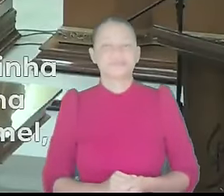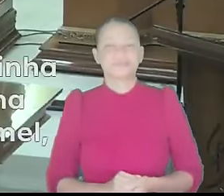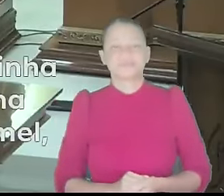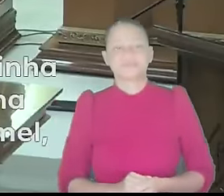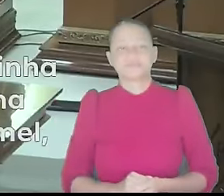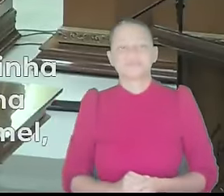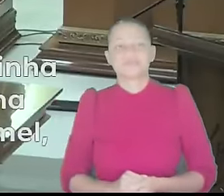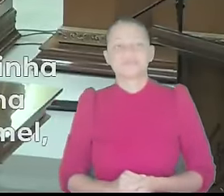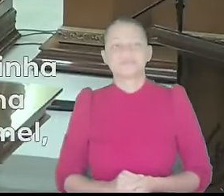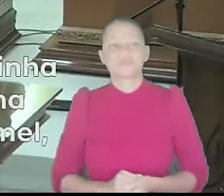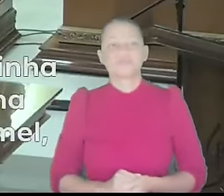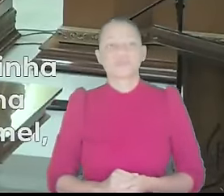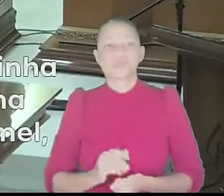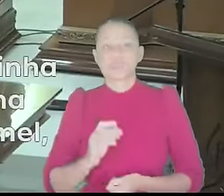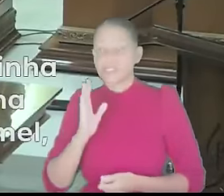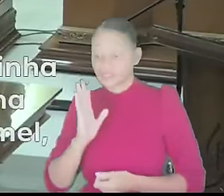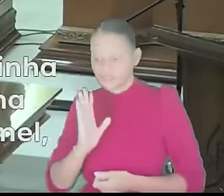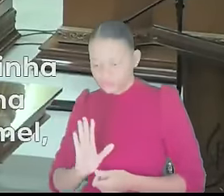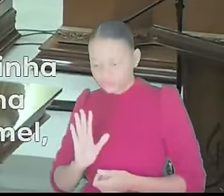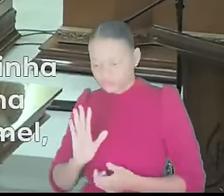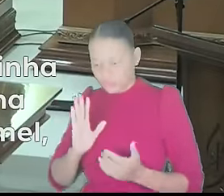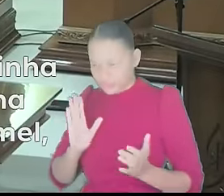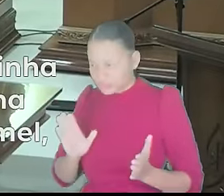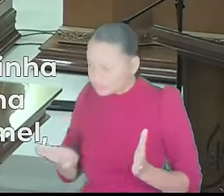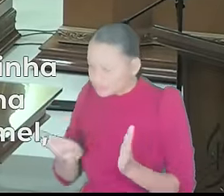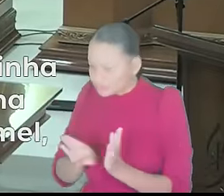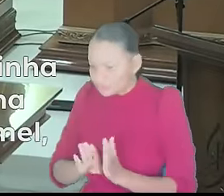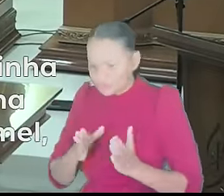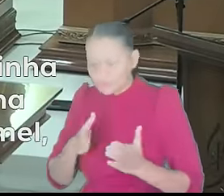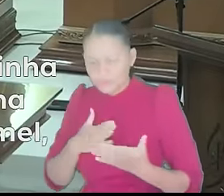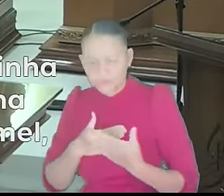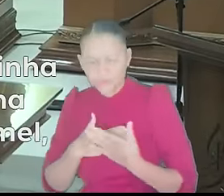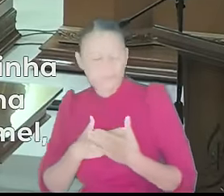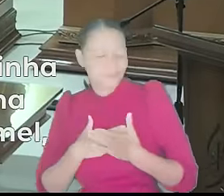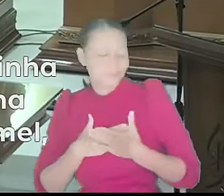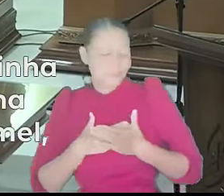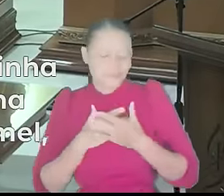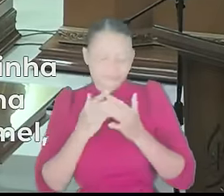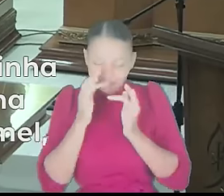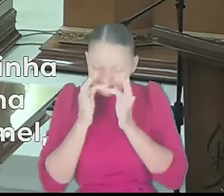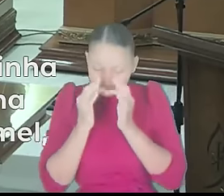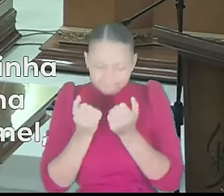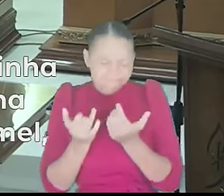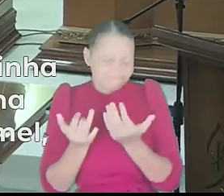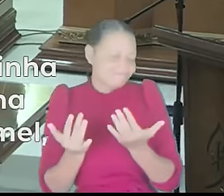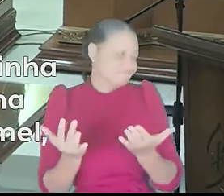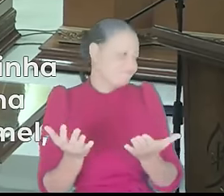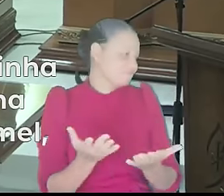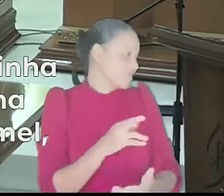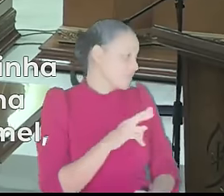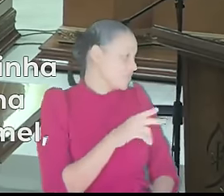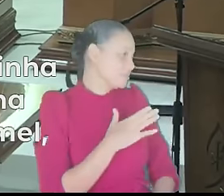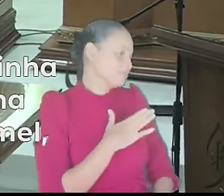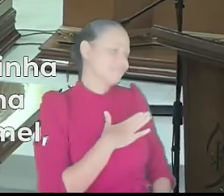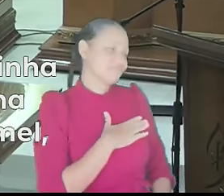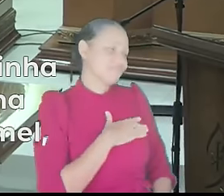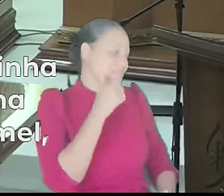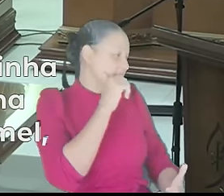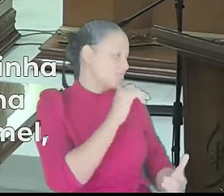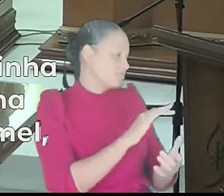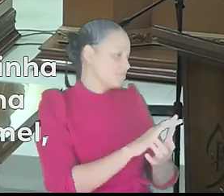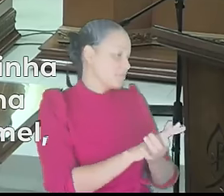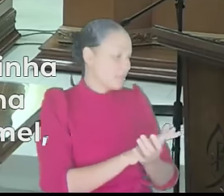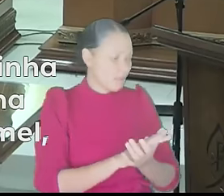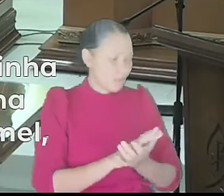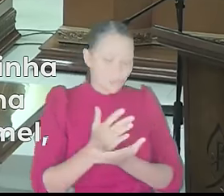Já vim para o meu jardim, irmã minha, minha esposa. Colhi a minha